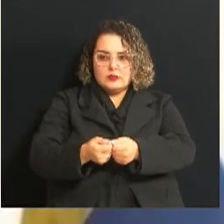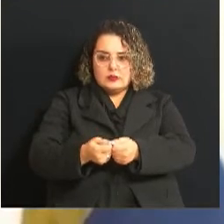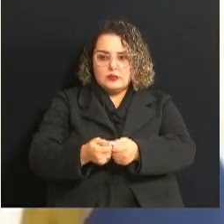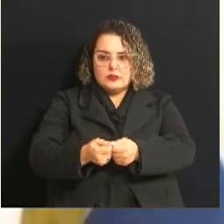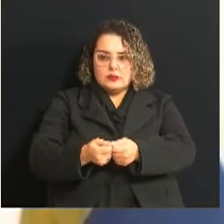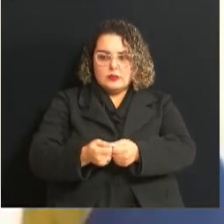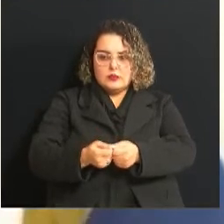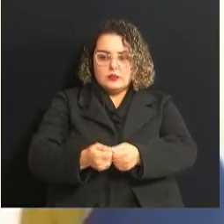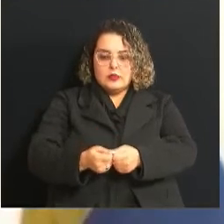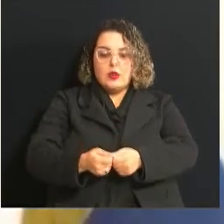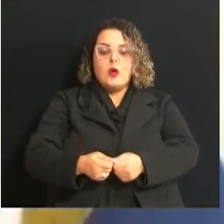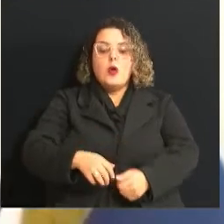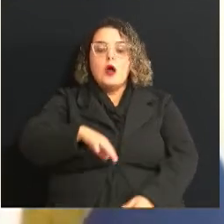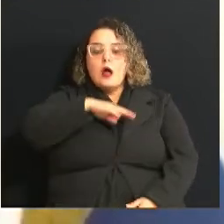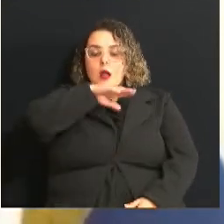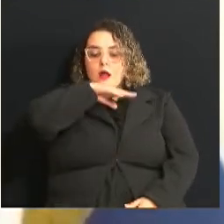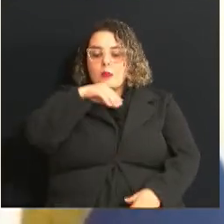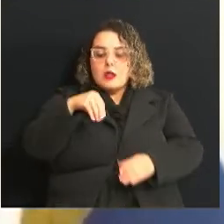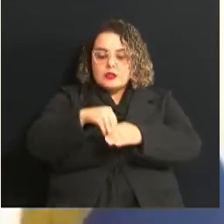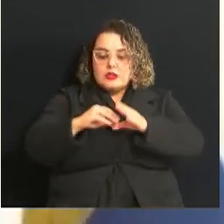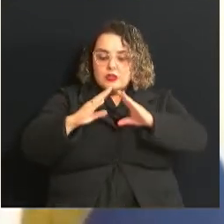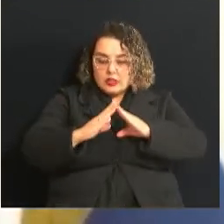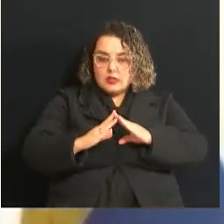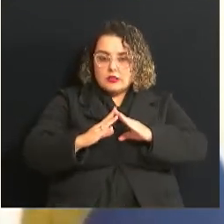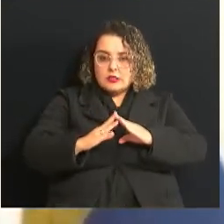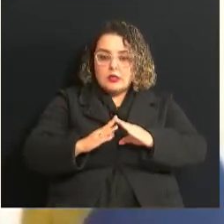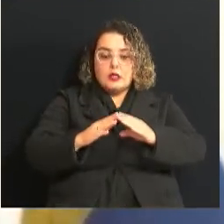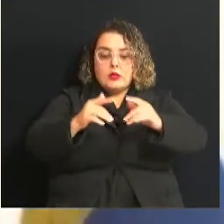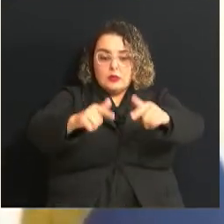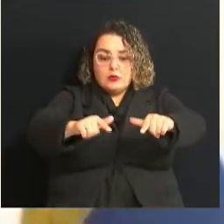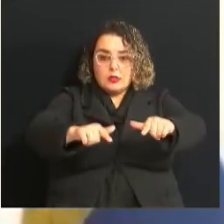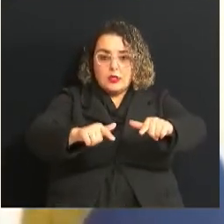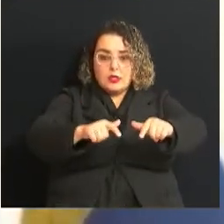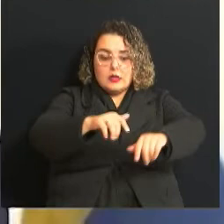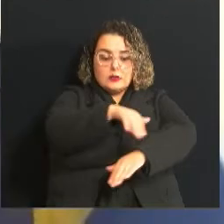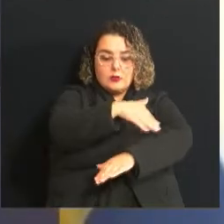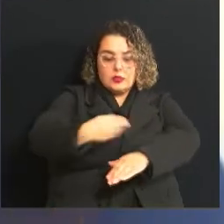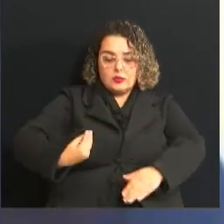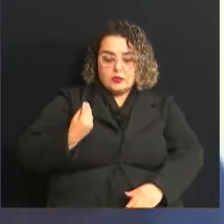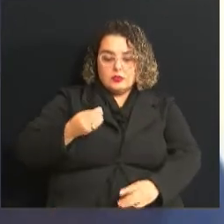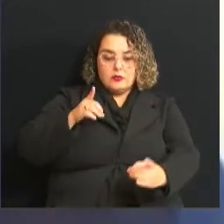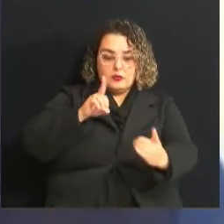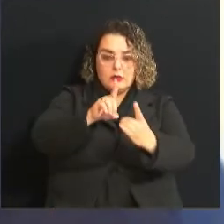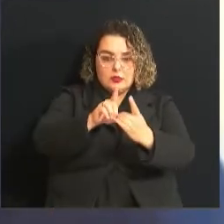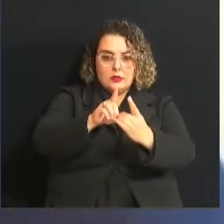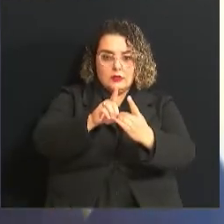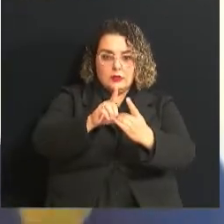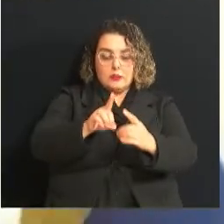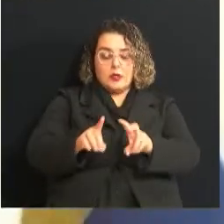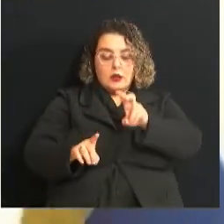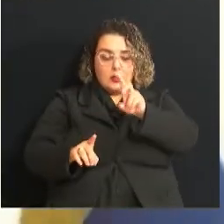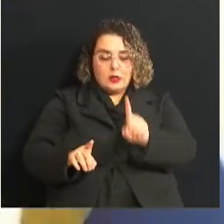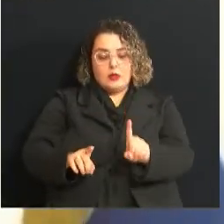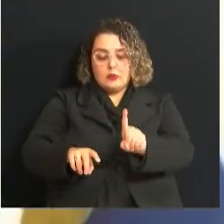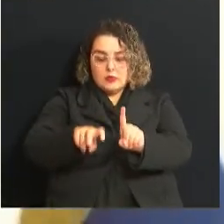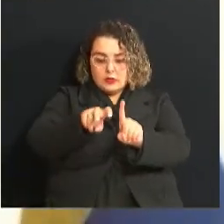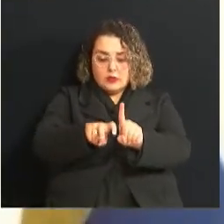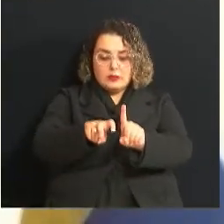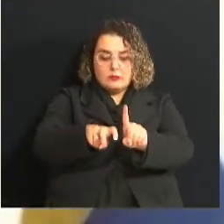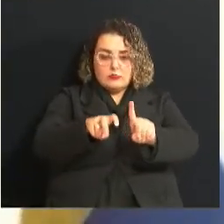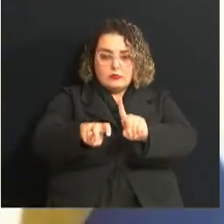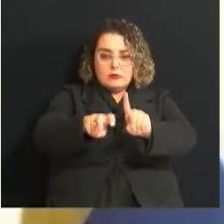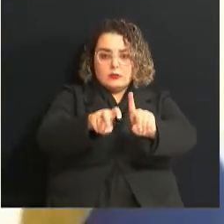animais domésticos em locais de atendimento a pessoas em situação de rua. Muitas vezes a pessoa tem o cão e, como